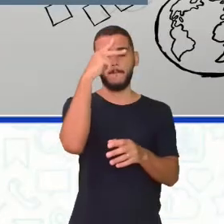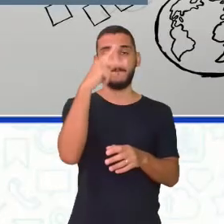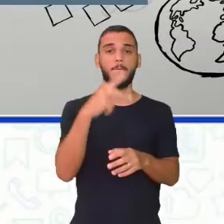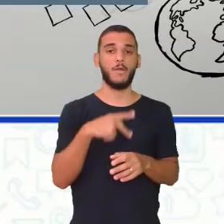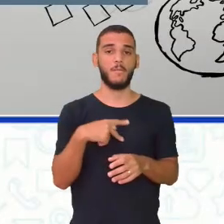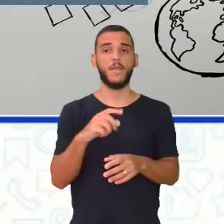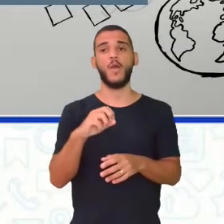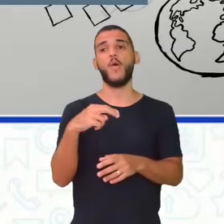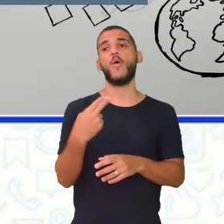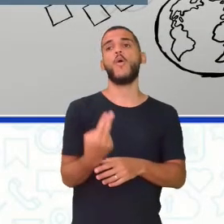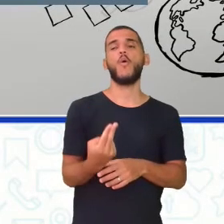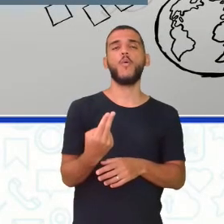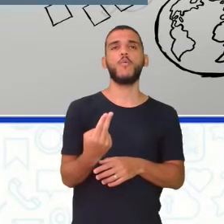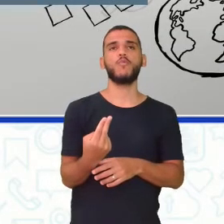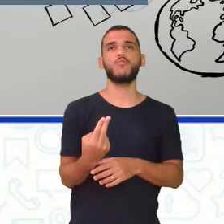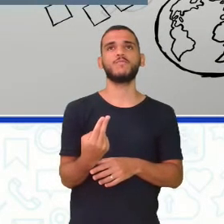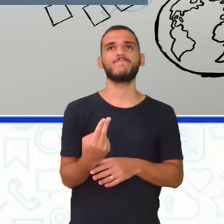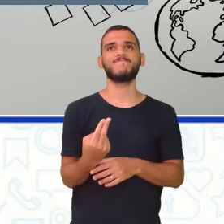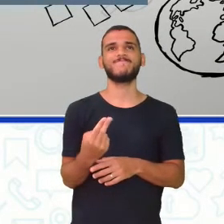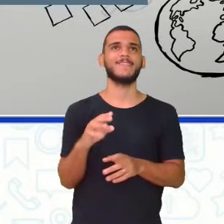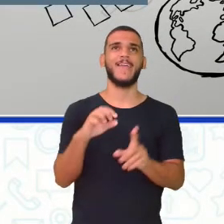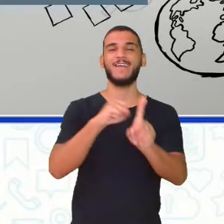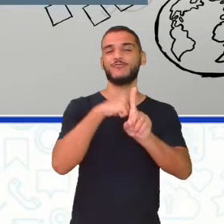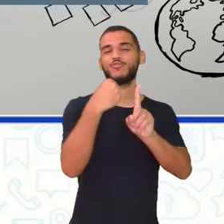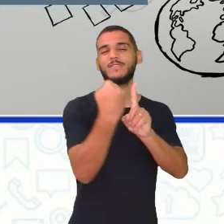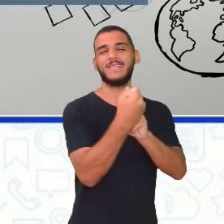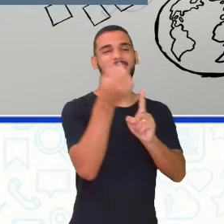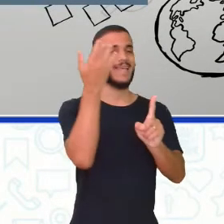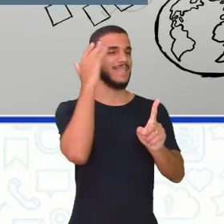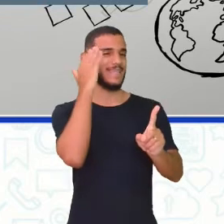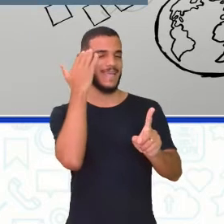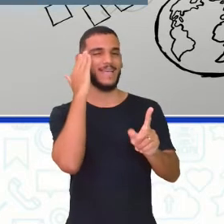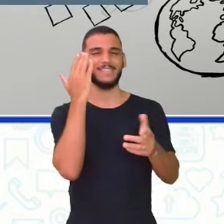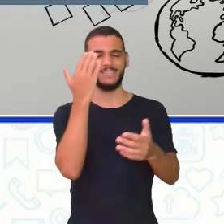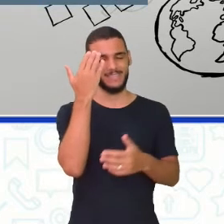tinha falado aqui sobre achismo, mas o que seria o achismo?